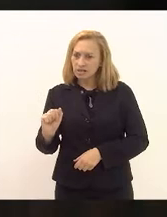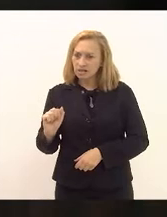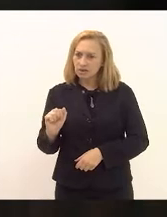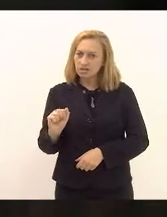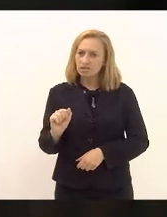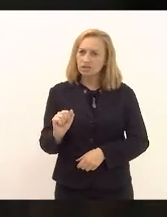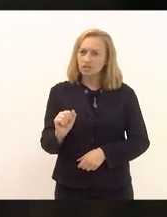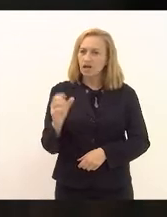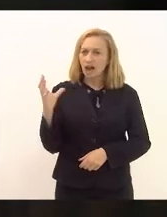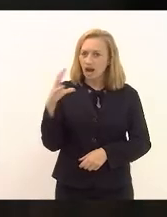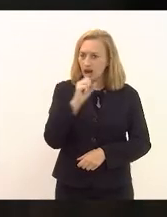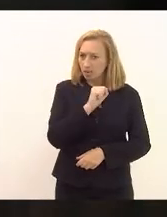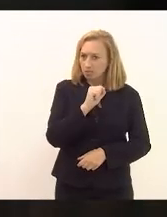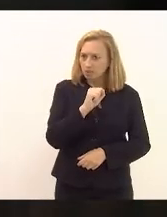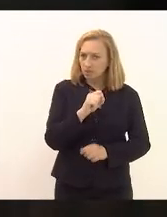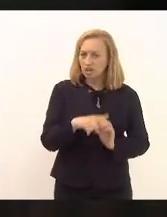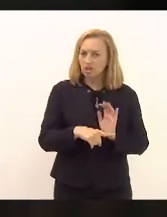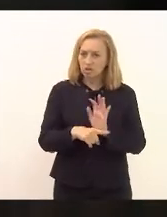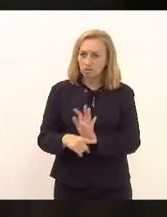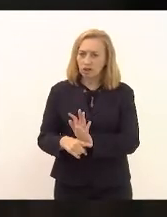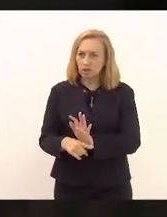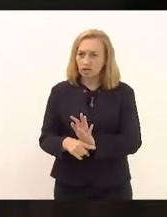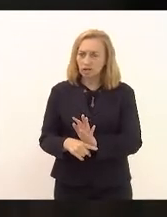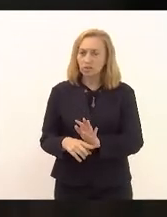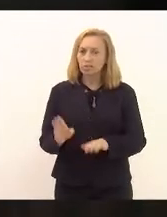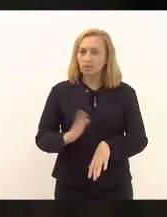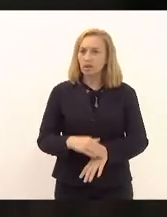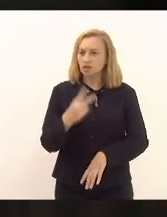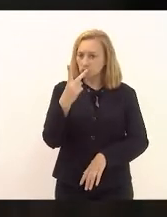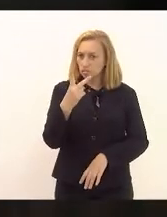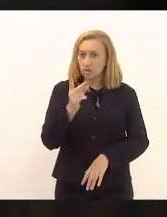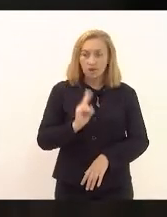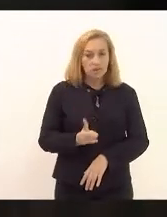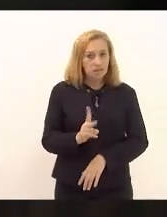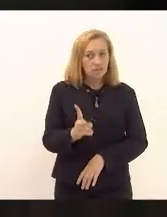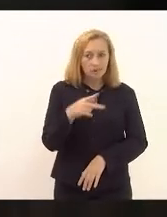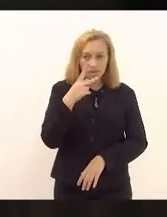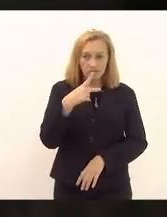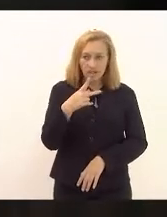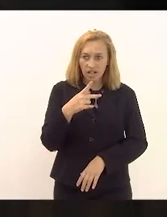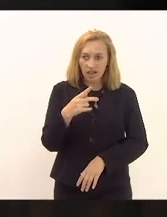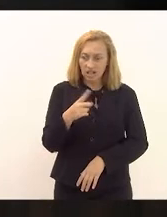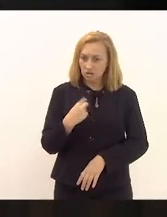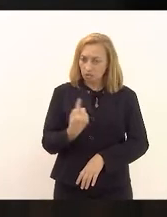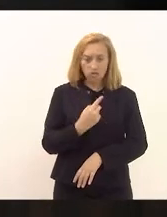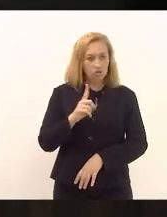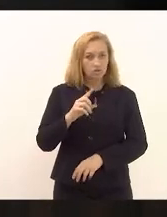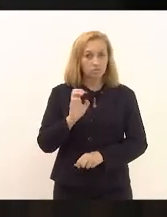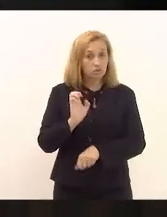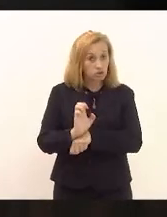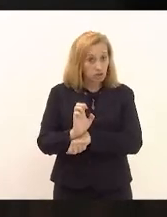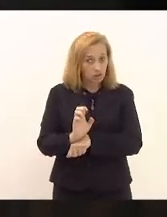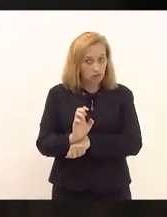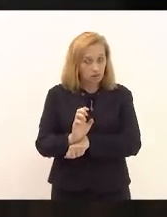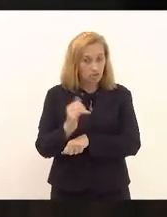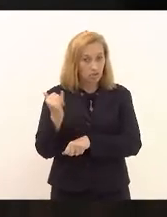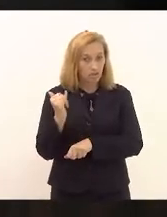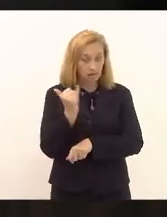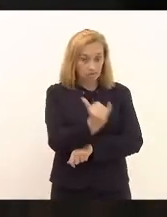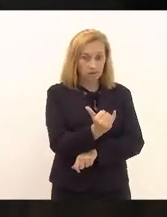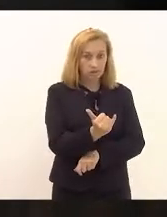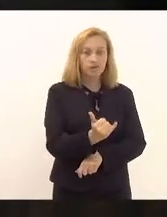é emergência, e mais dois. Sempre, quem tem que falar que é emergência não somos nós, é o Estado. É o